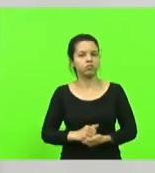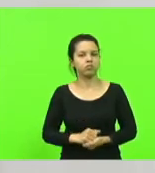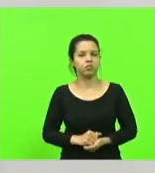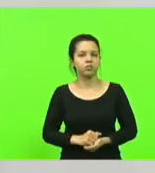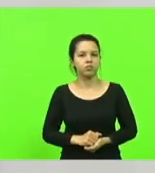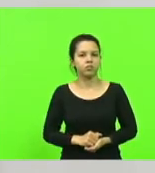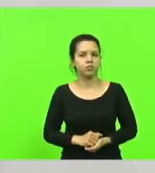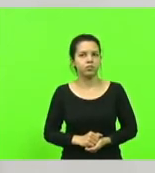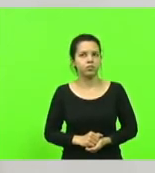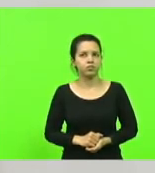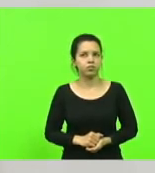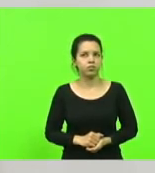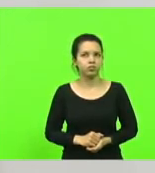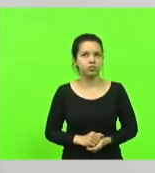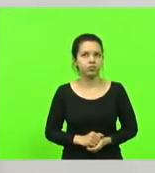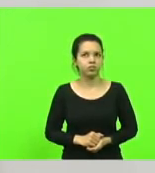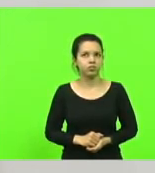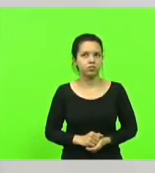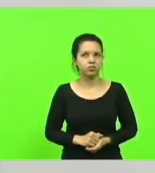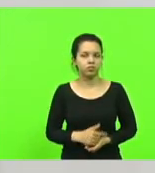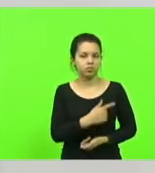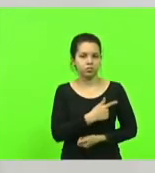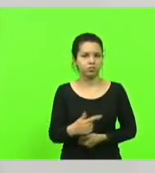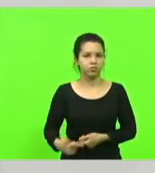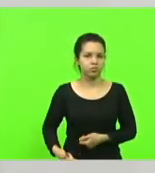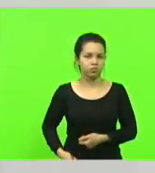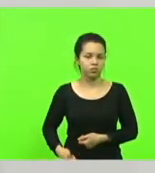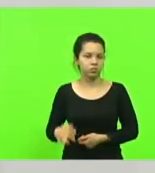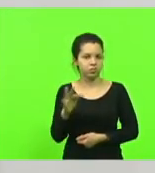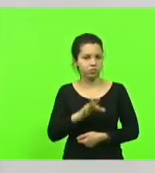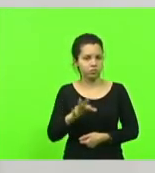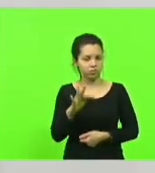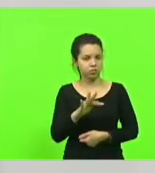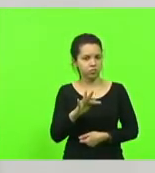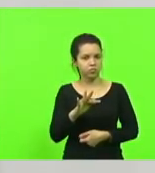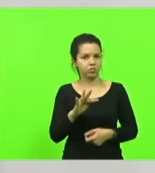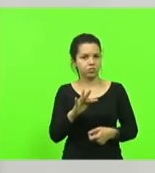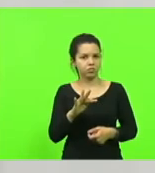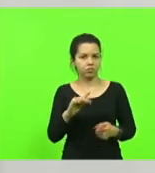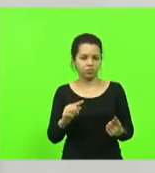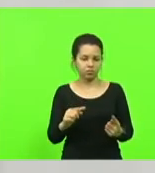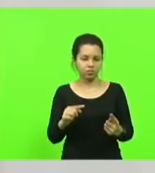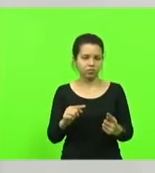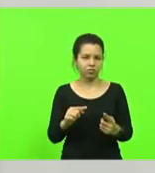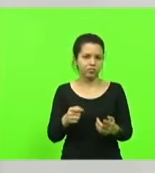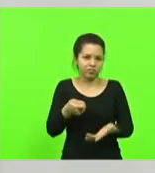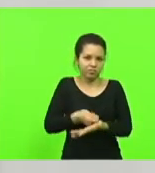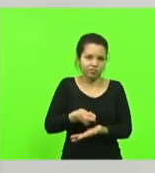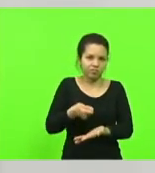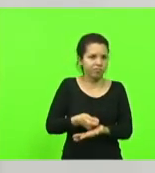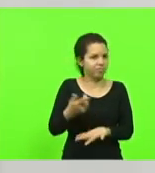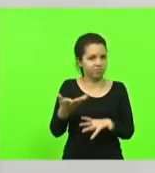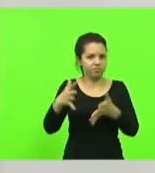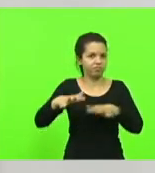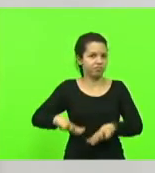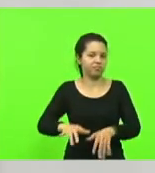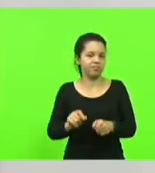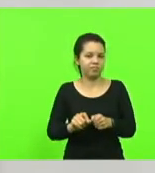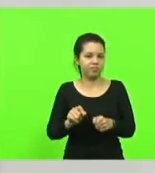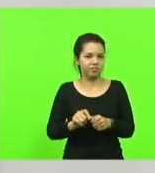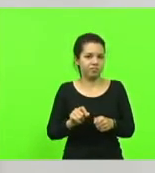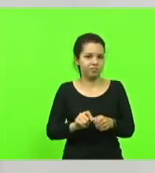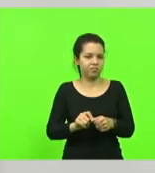Foi meio que o governo federal foi trucado. Ele não queria fazer o lote 1 e lote 2, queria fazer